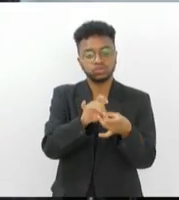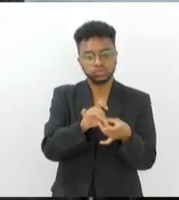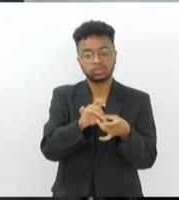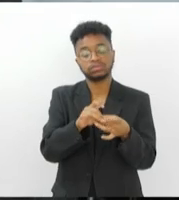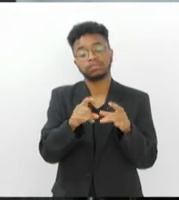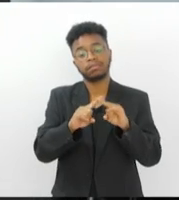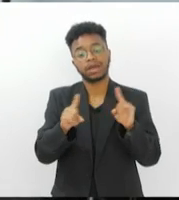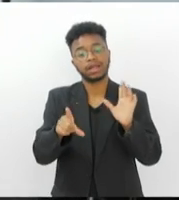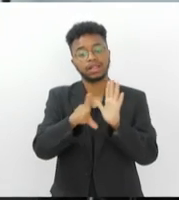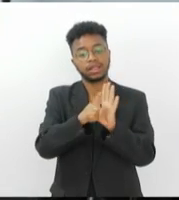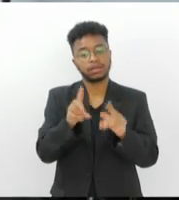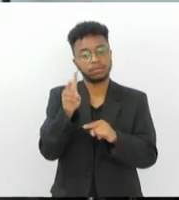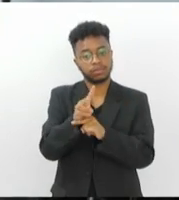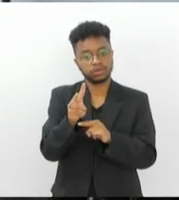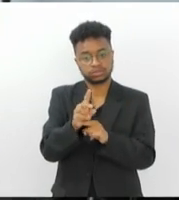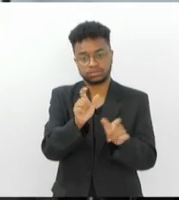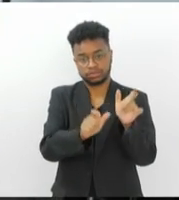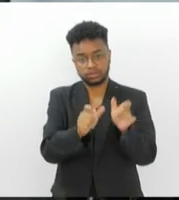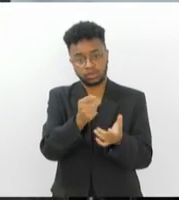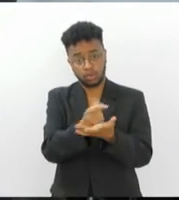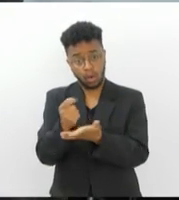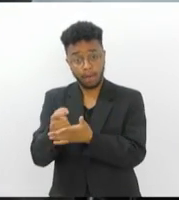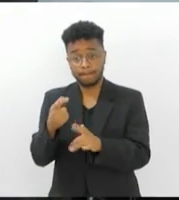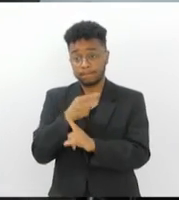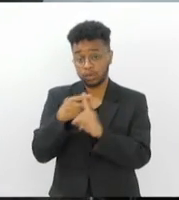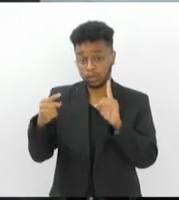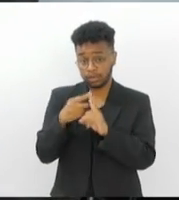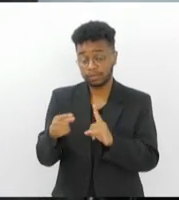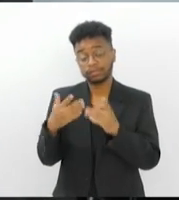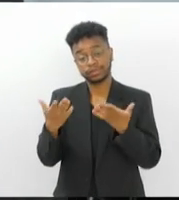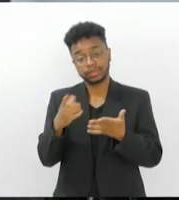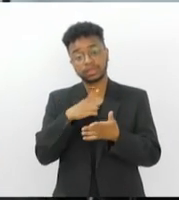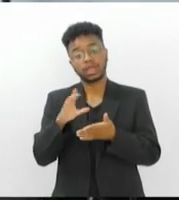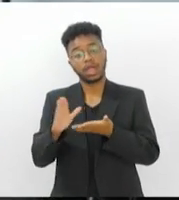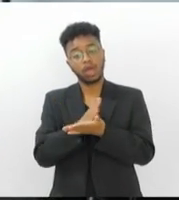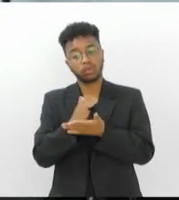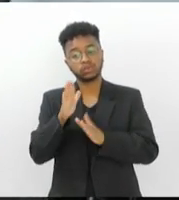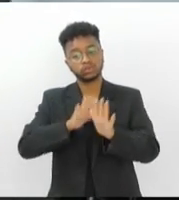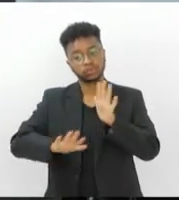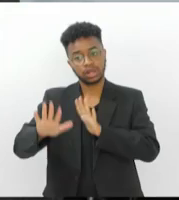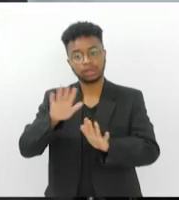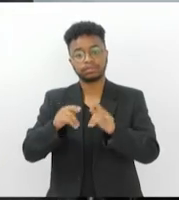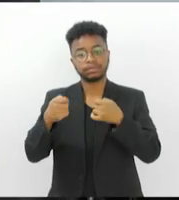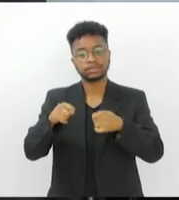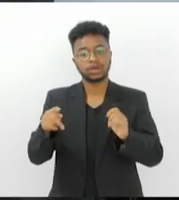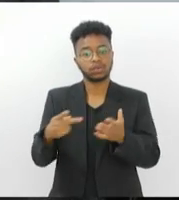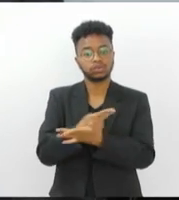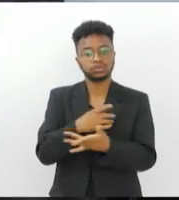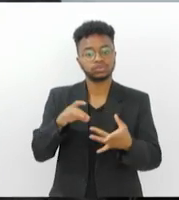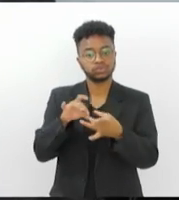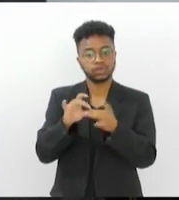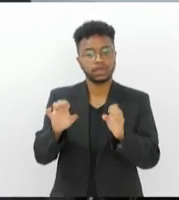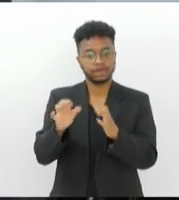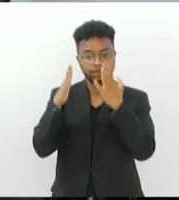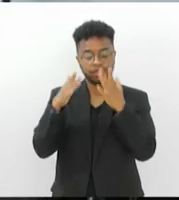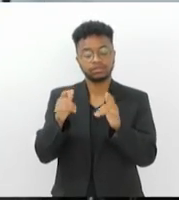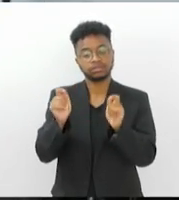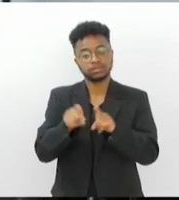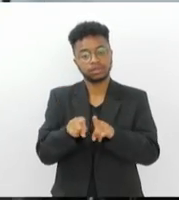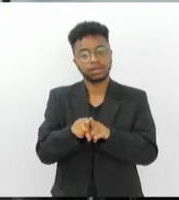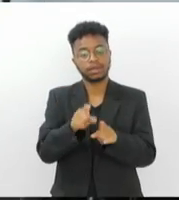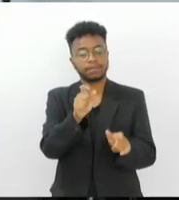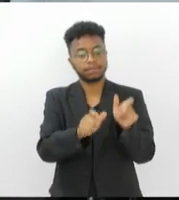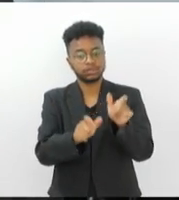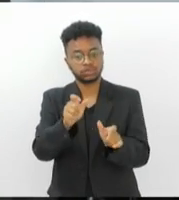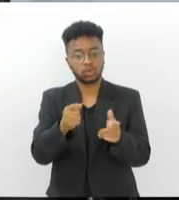lei de proteção e defesa do consumidor proíbe então assim são alguns cuidados que o evento tem que ter para que o consumidor ele tenha a certeza de que